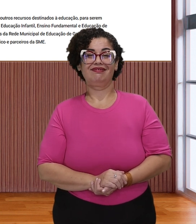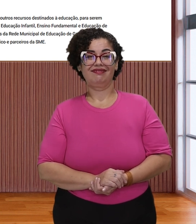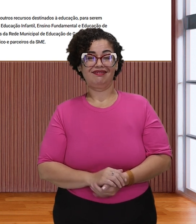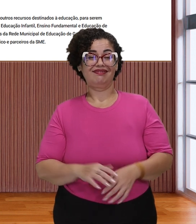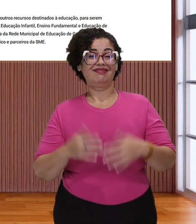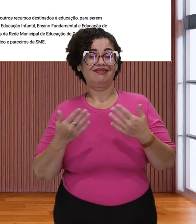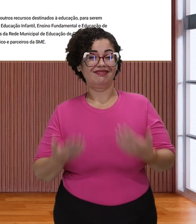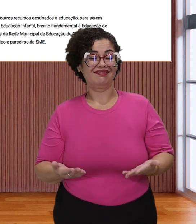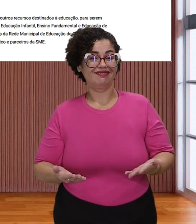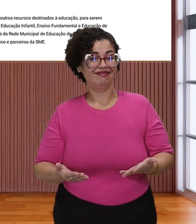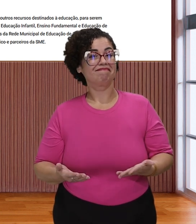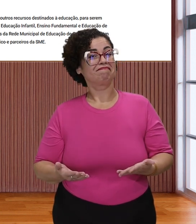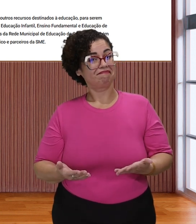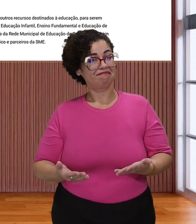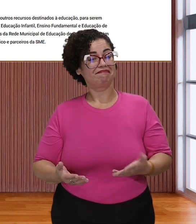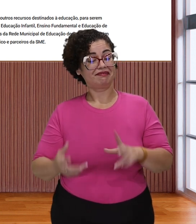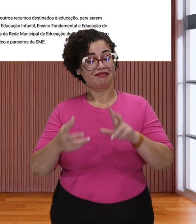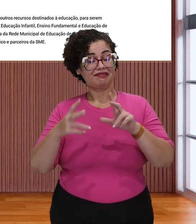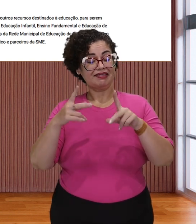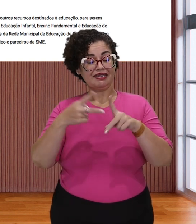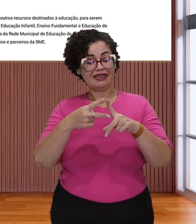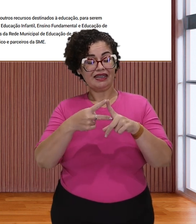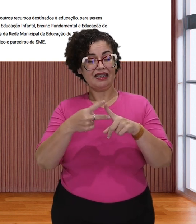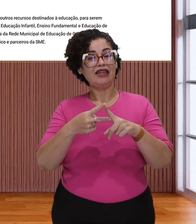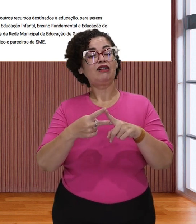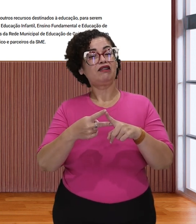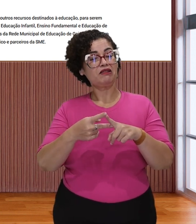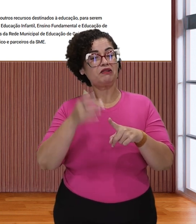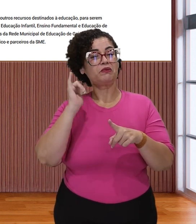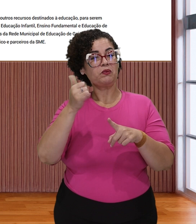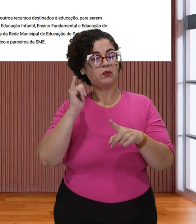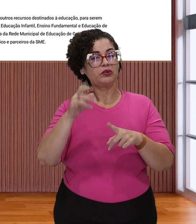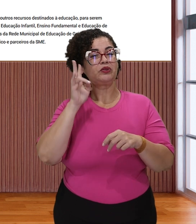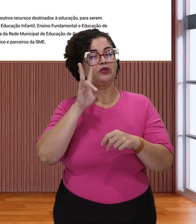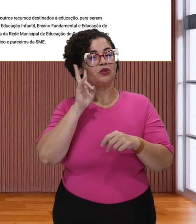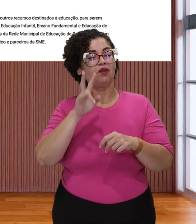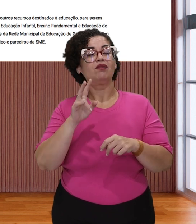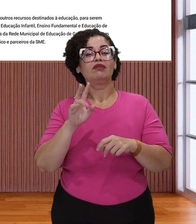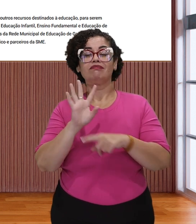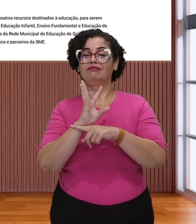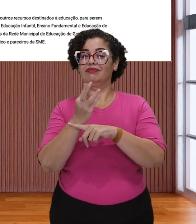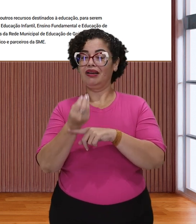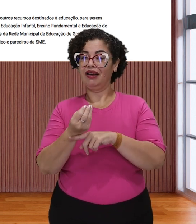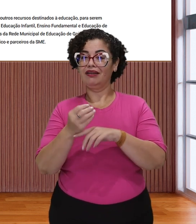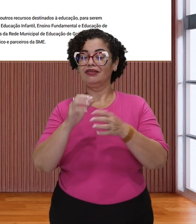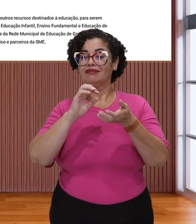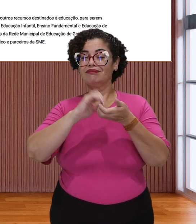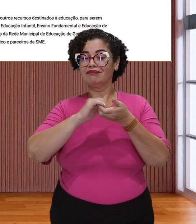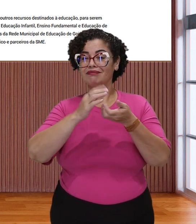E aí, gente, quem diria que os triângulos também contam histórias? Na arte,